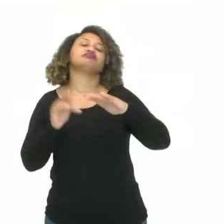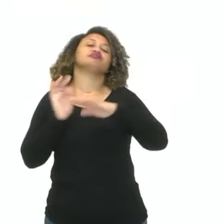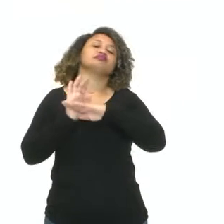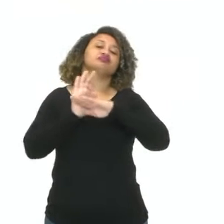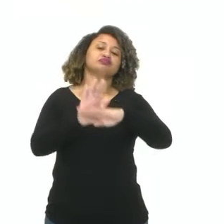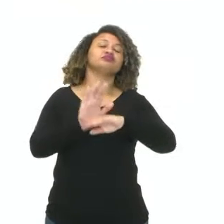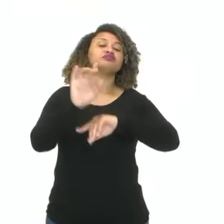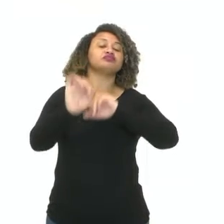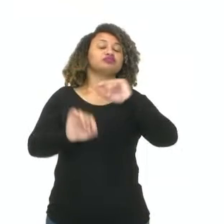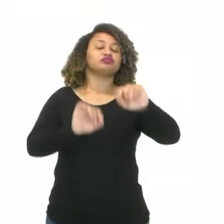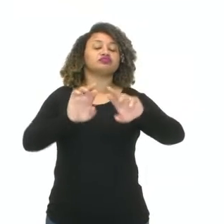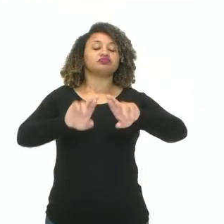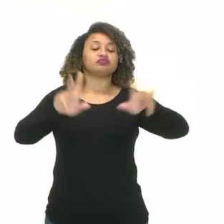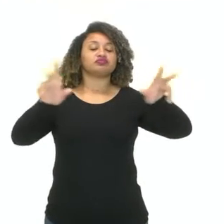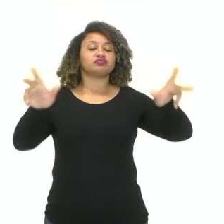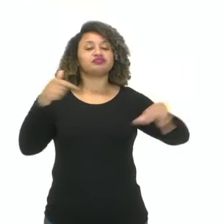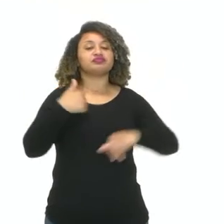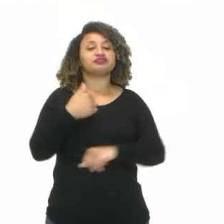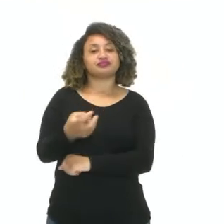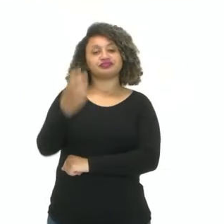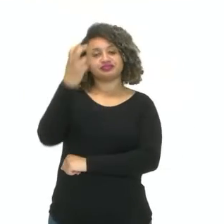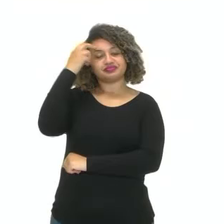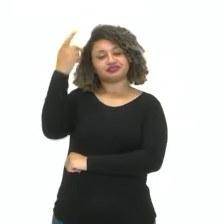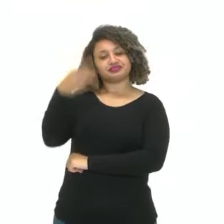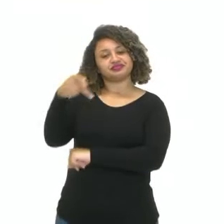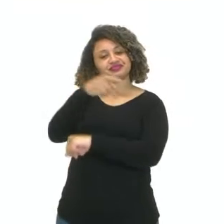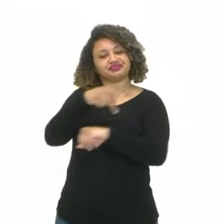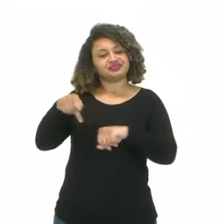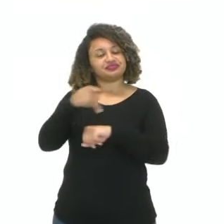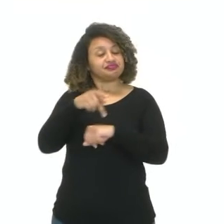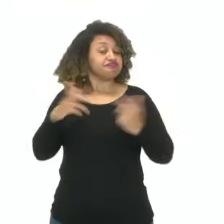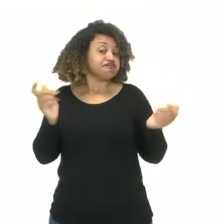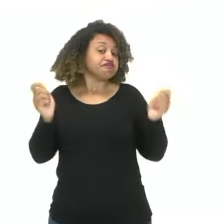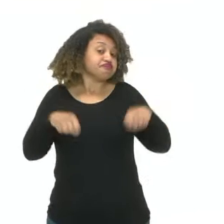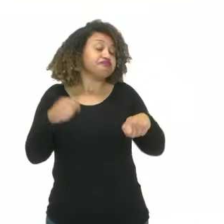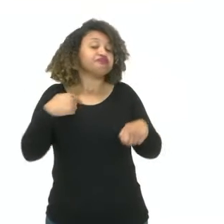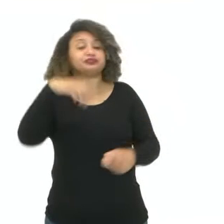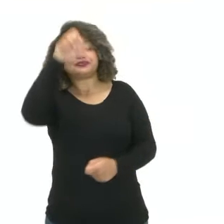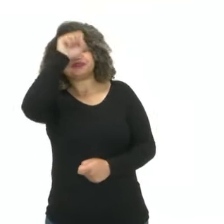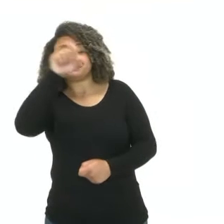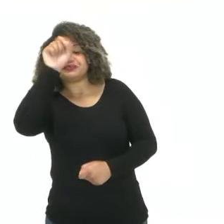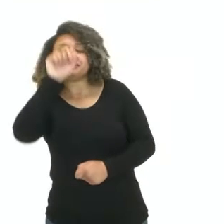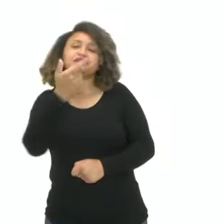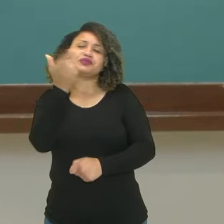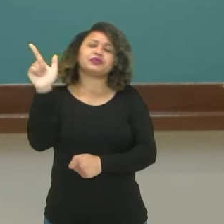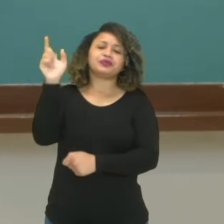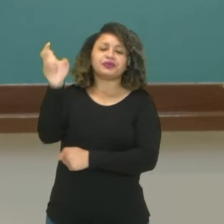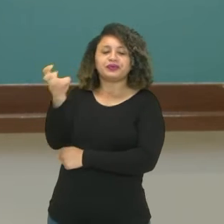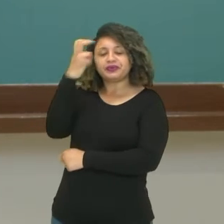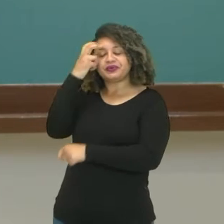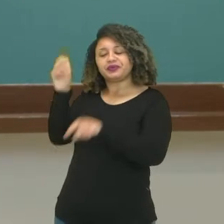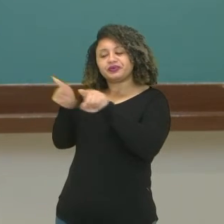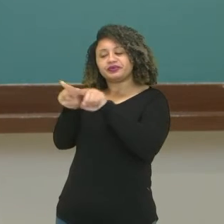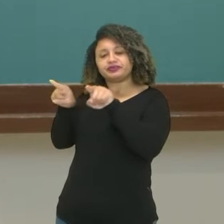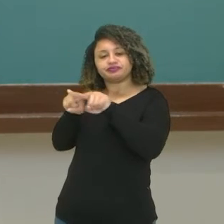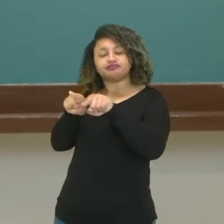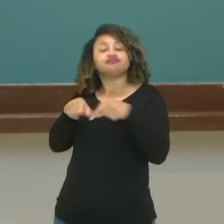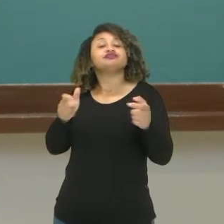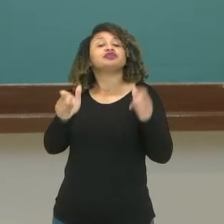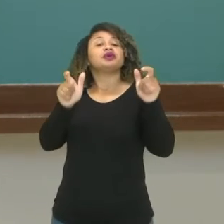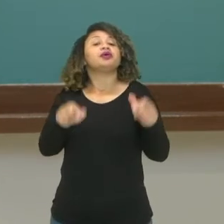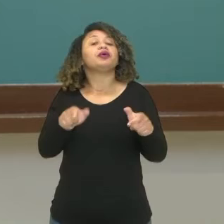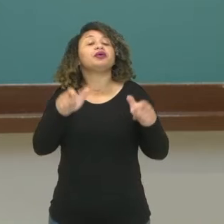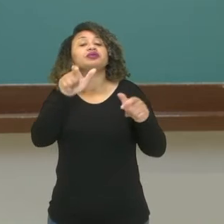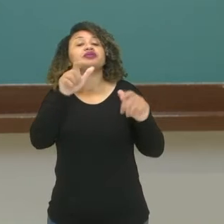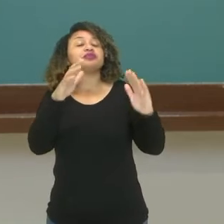contribuição para a diversidade cultural do país. É possível aprender com outras culturas. Então, aí na sua região,